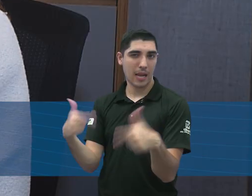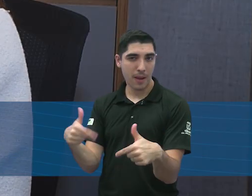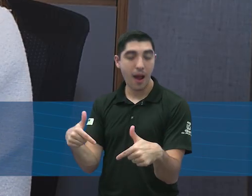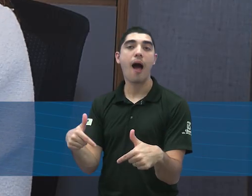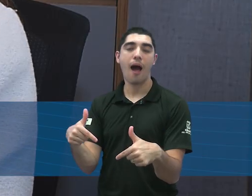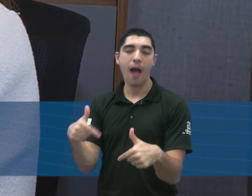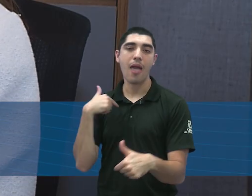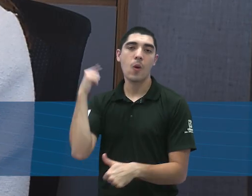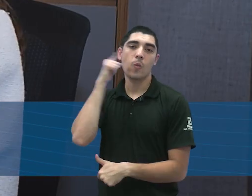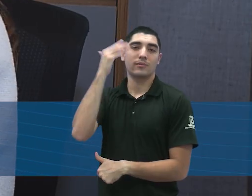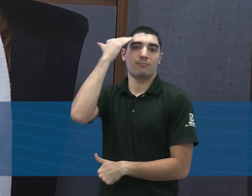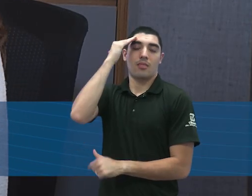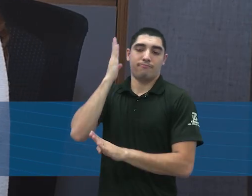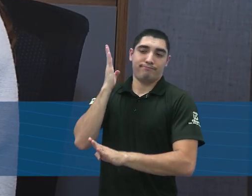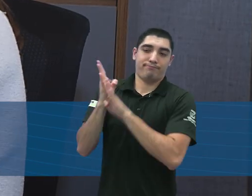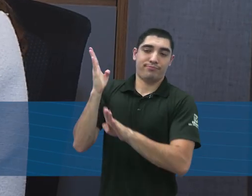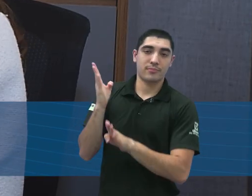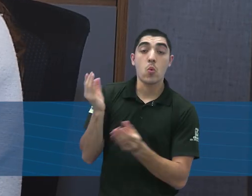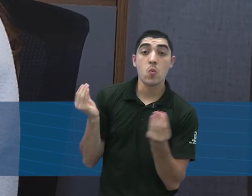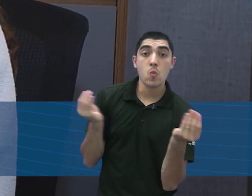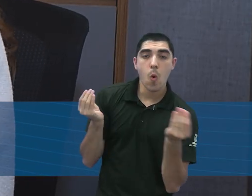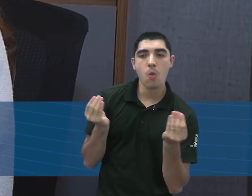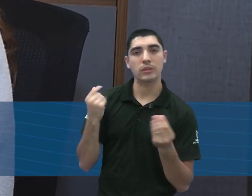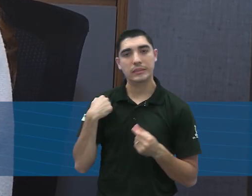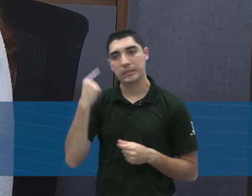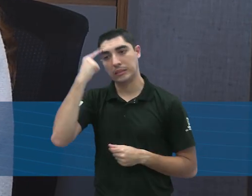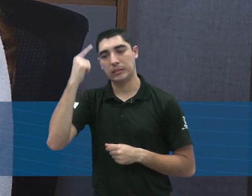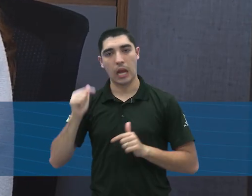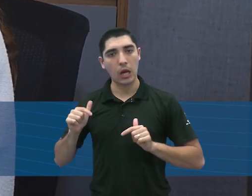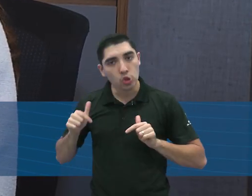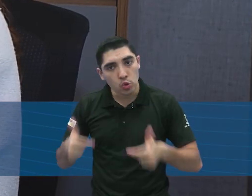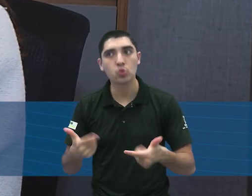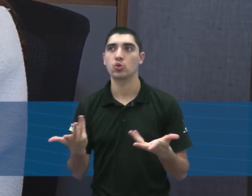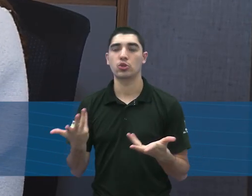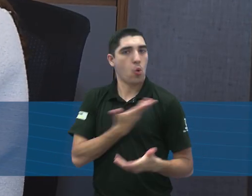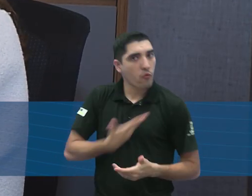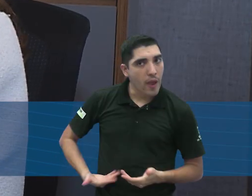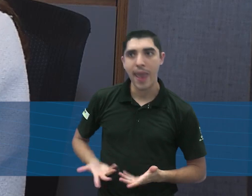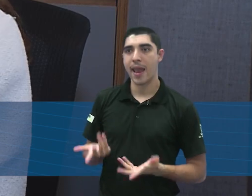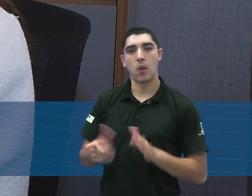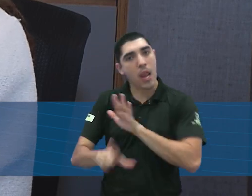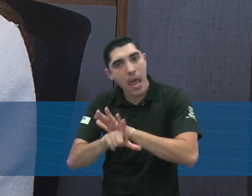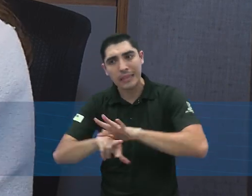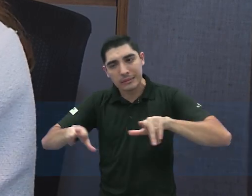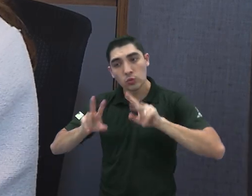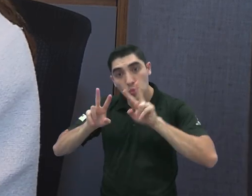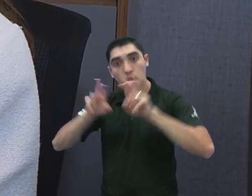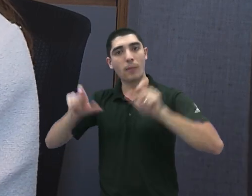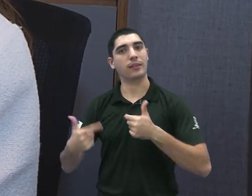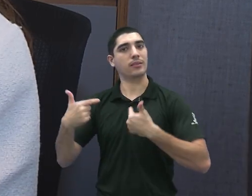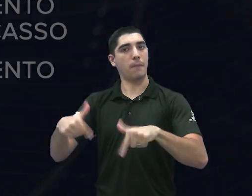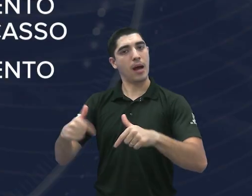trabalho, eu consigo direcionar essa pessoa para ter acesso a políticas públicas relacionadas ao